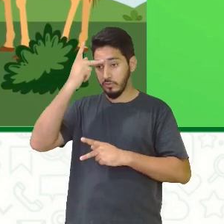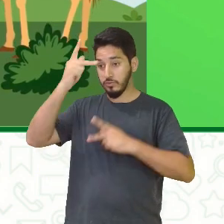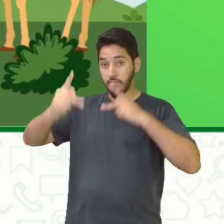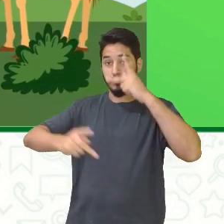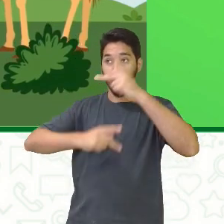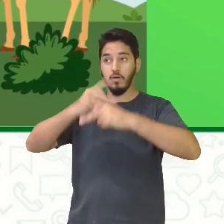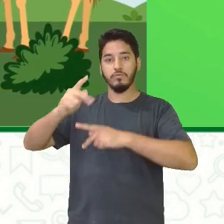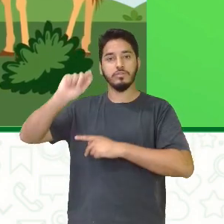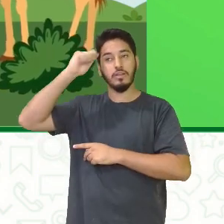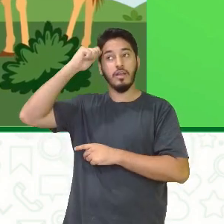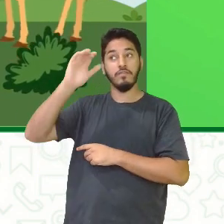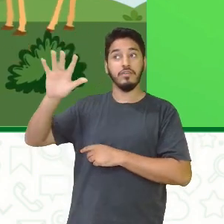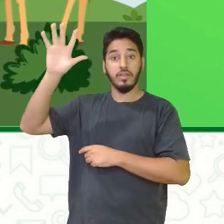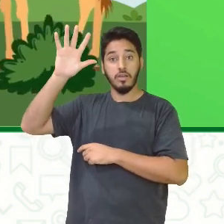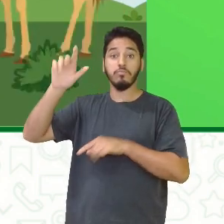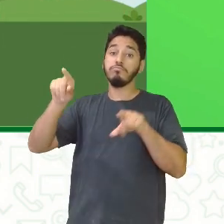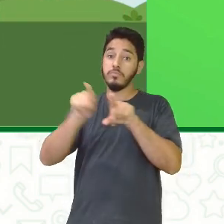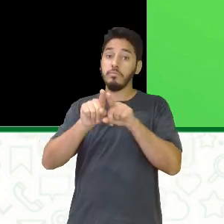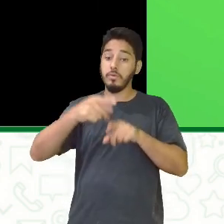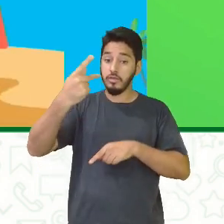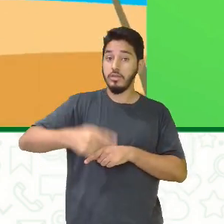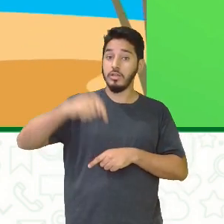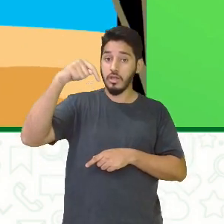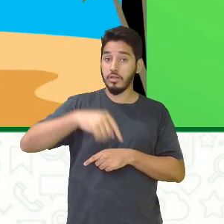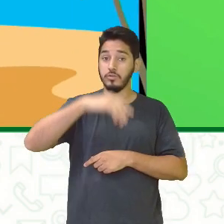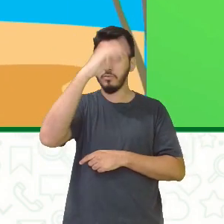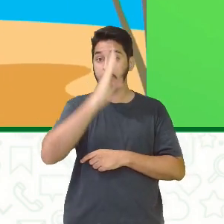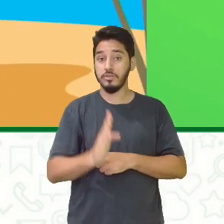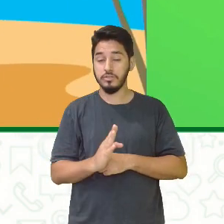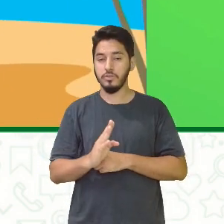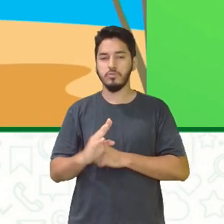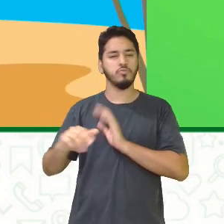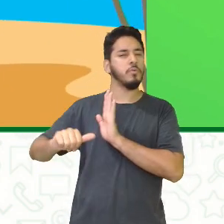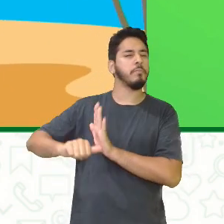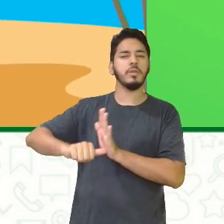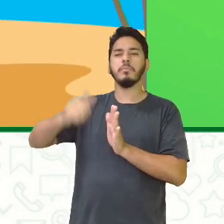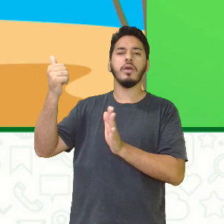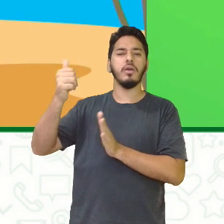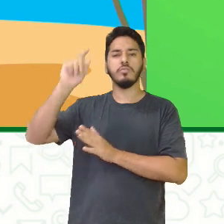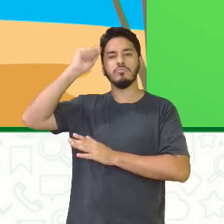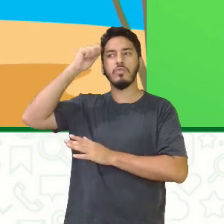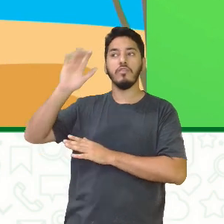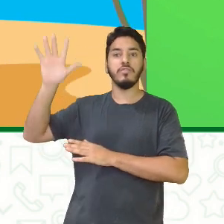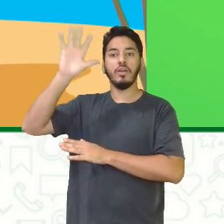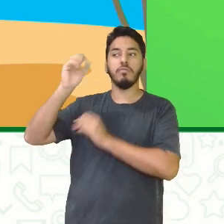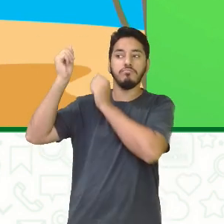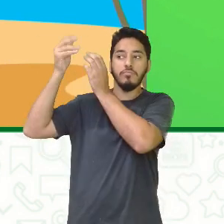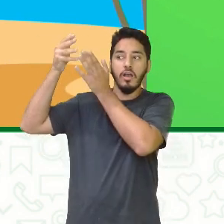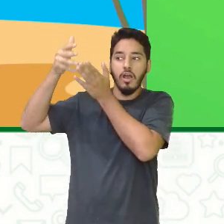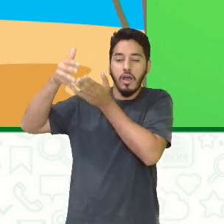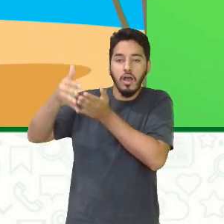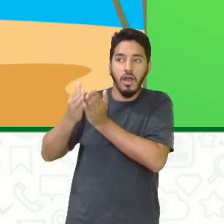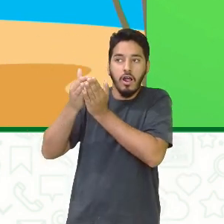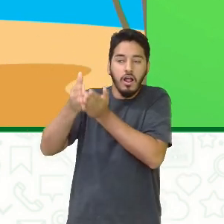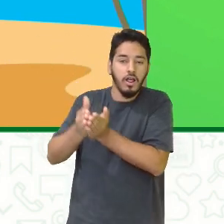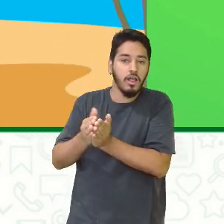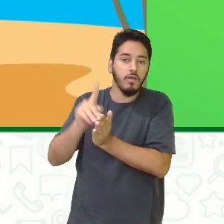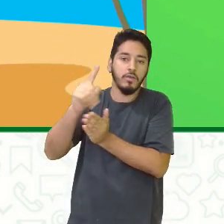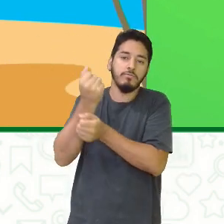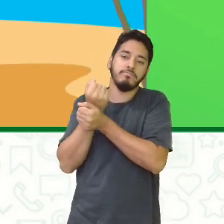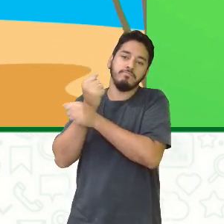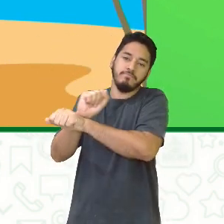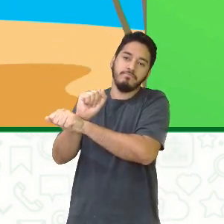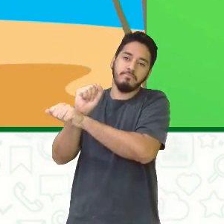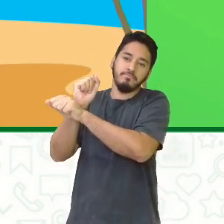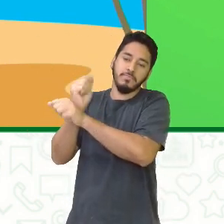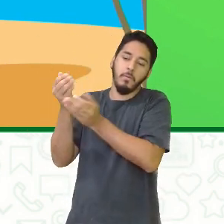também fazem parte da formação do povo brasileiro. Os primeiros africanos que chegaram ao Brasil foram trazidos à força pelos portugueses